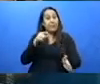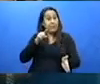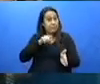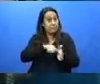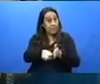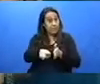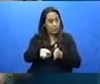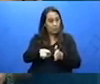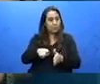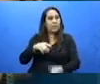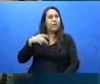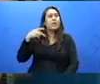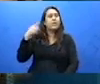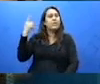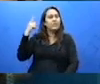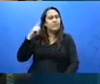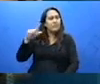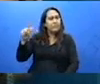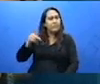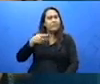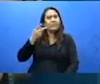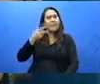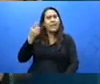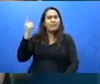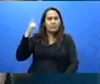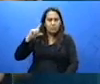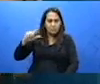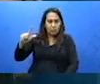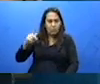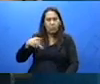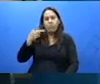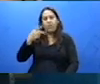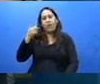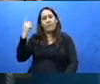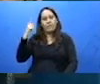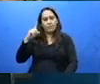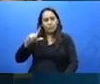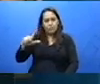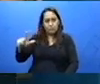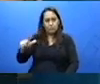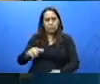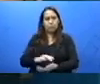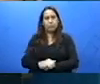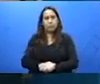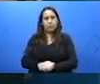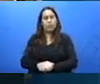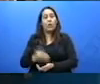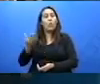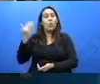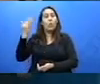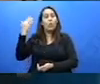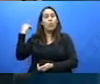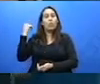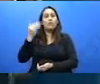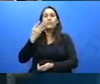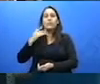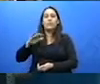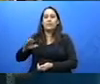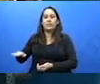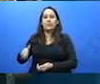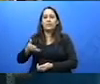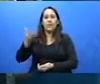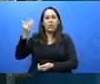lembramos? Que ela repetia várias vezes. Qual que era o trecho? Quando eu era criança. Então, vamos